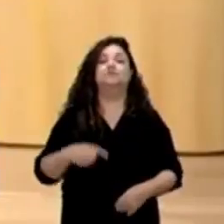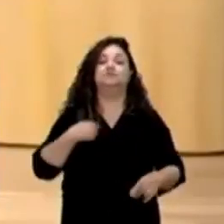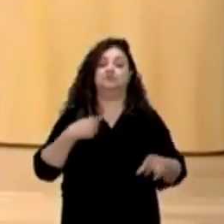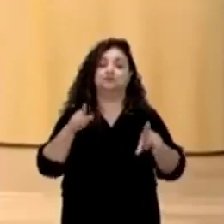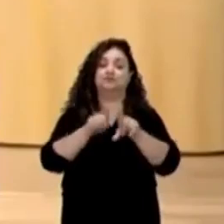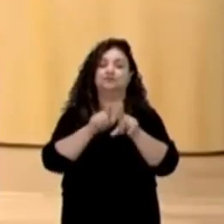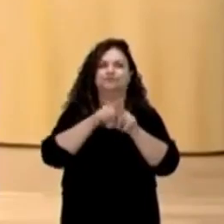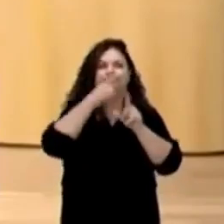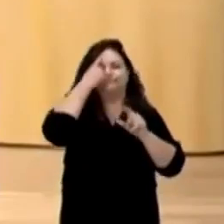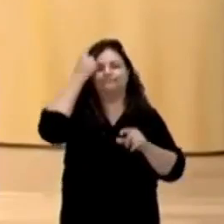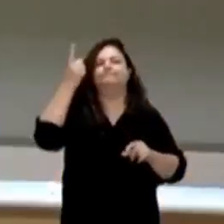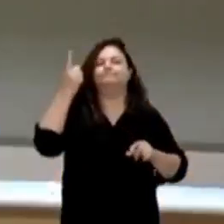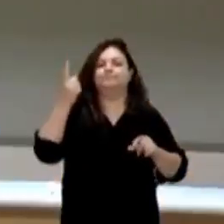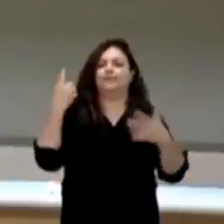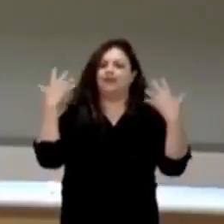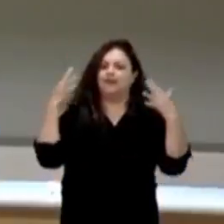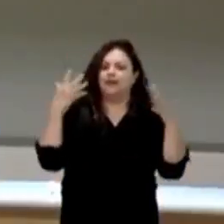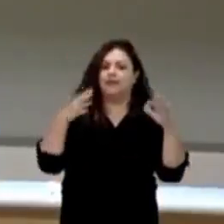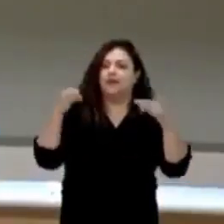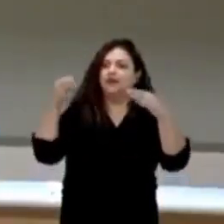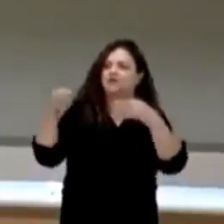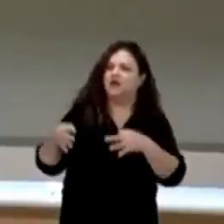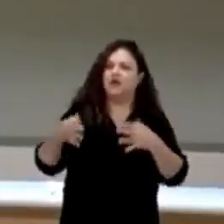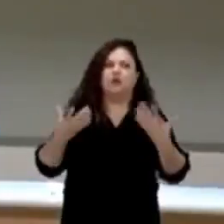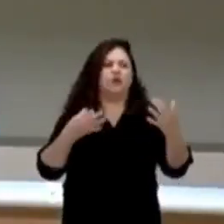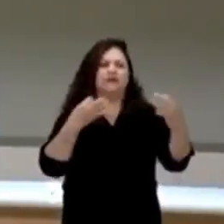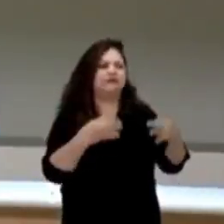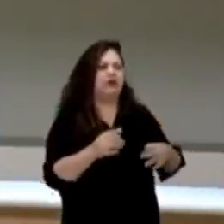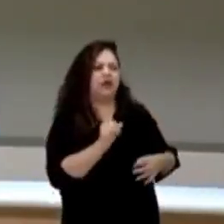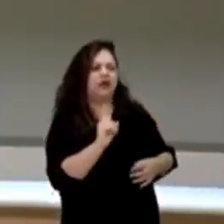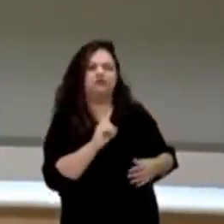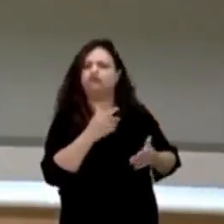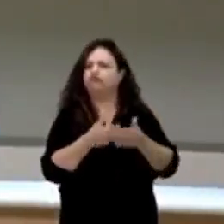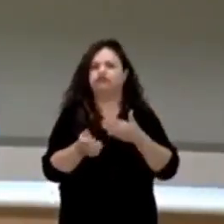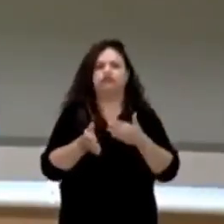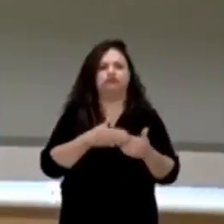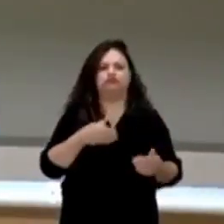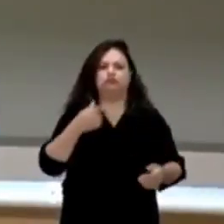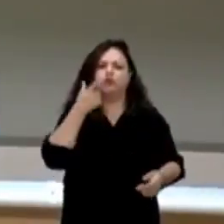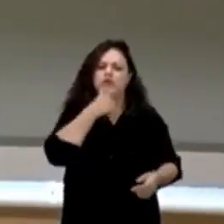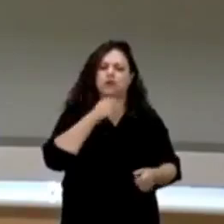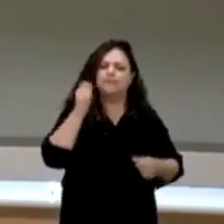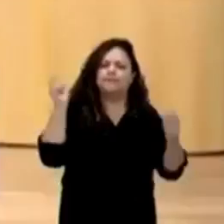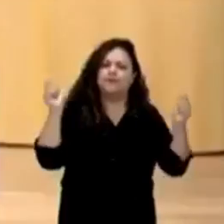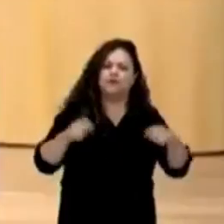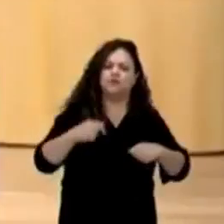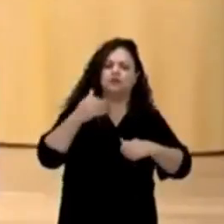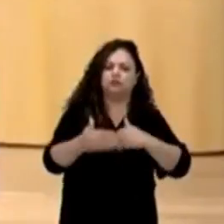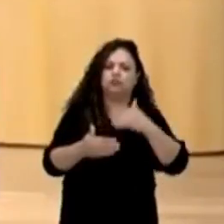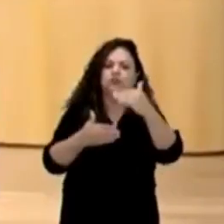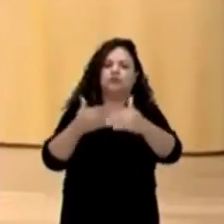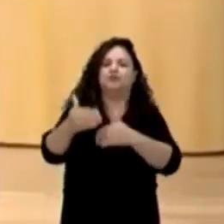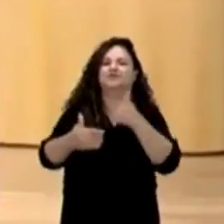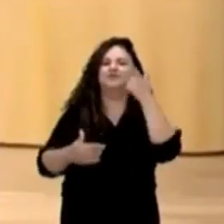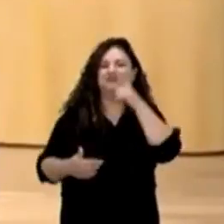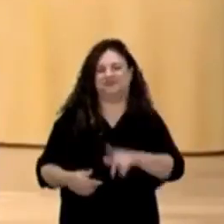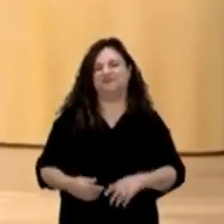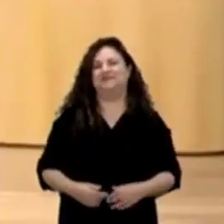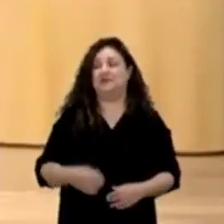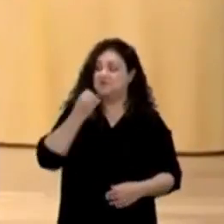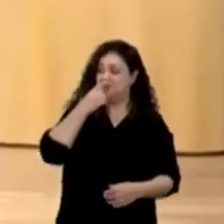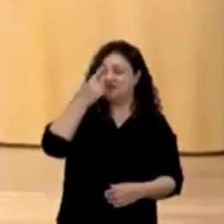incertezas, porque se há incerteza é porque o caminho ainda está aberto, ainda existem possibilidades. Total, bom lembrete pra